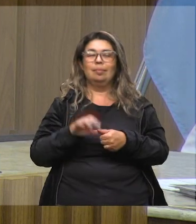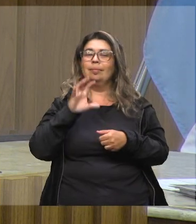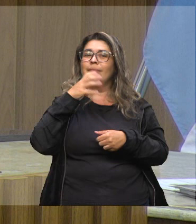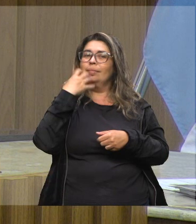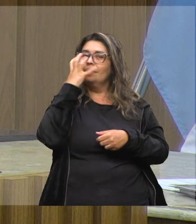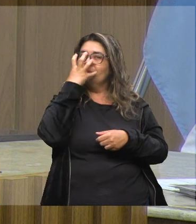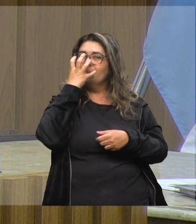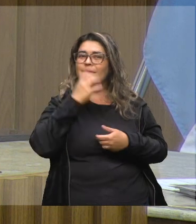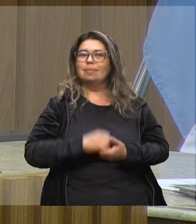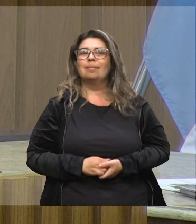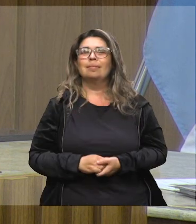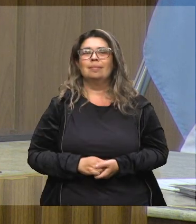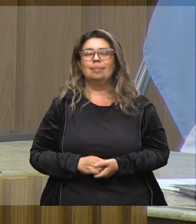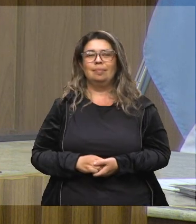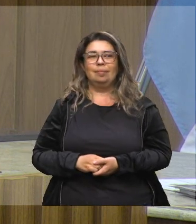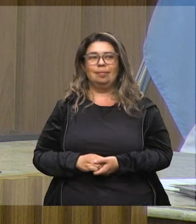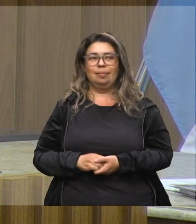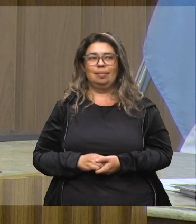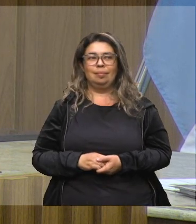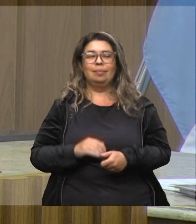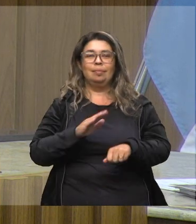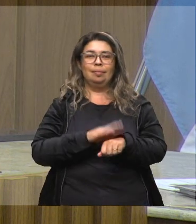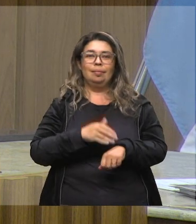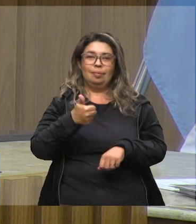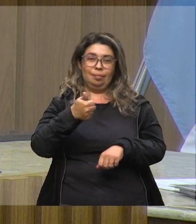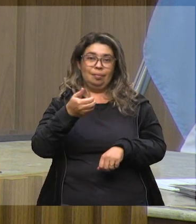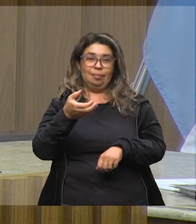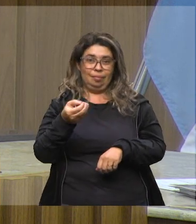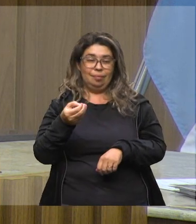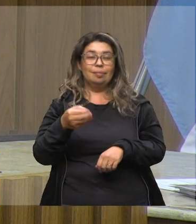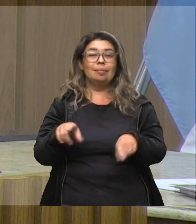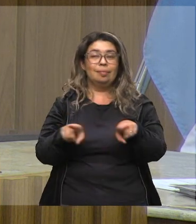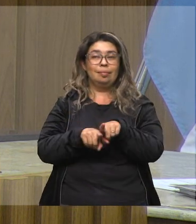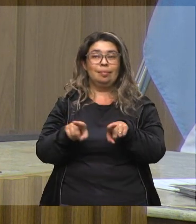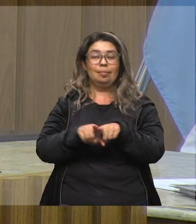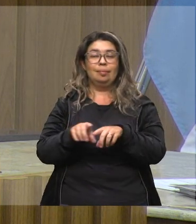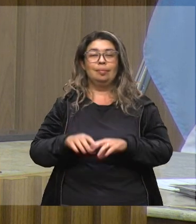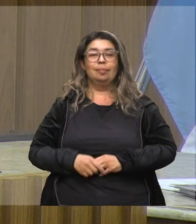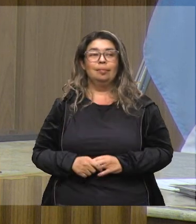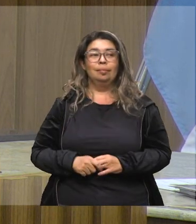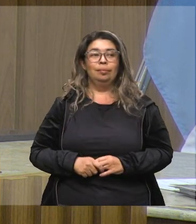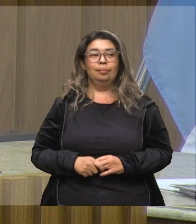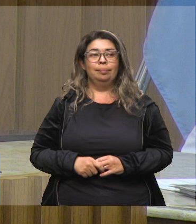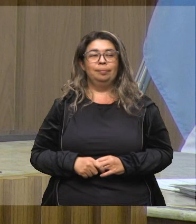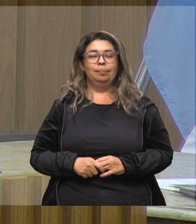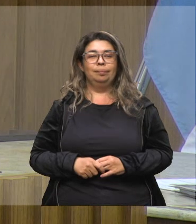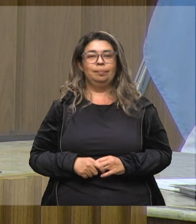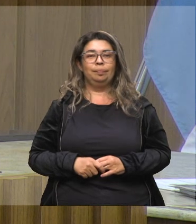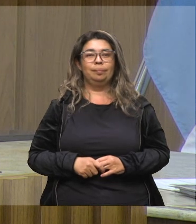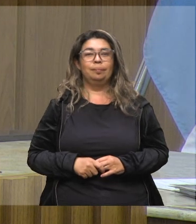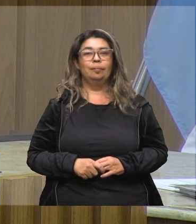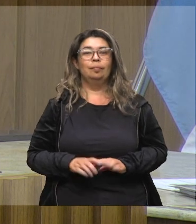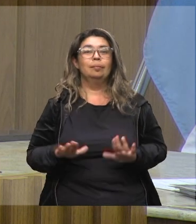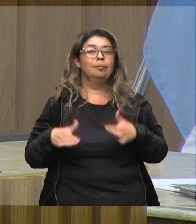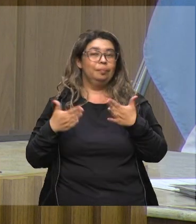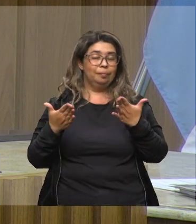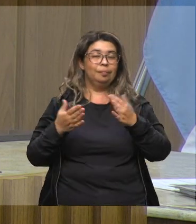os anjinhos de pata aí, mais de 10 também, sem contar quando os senhores são